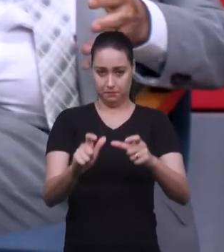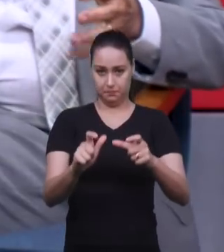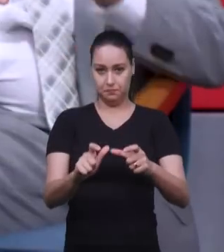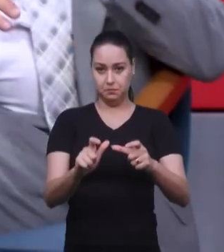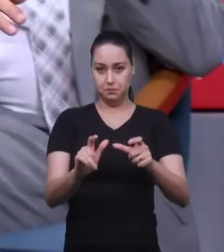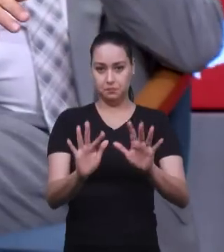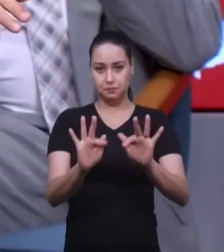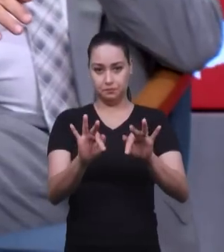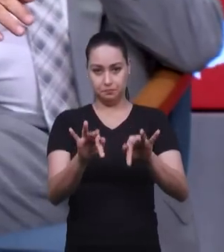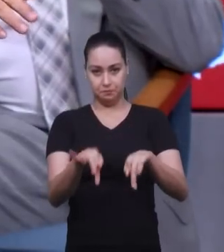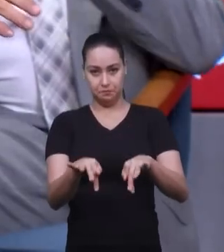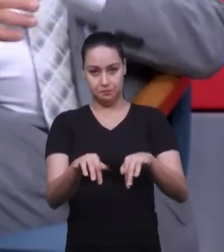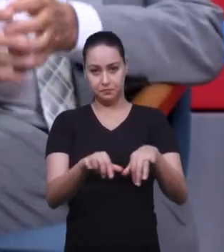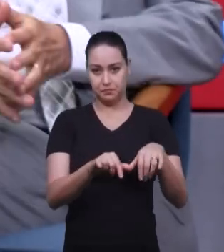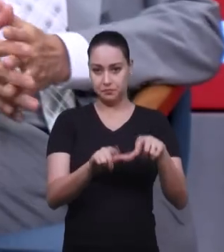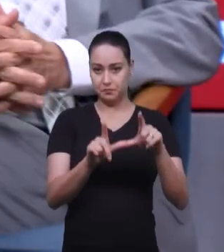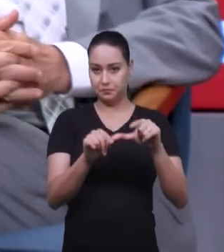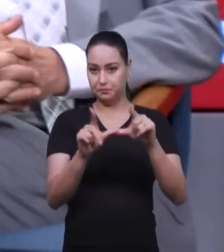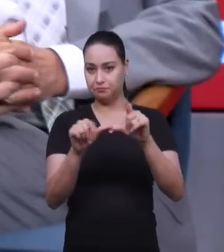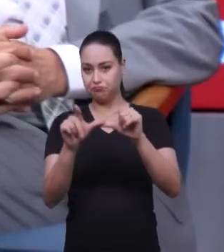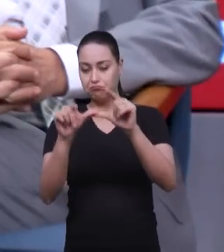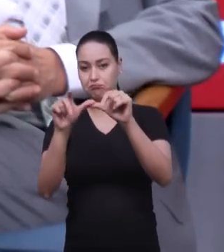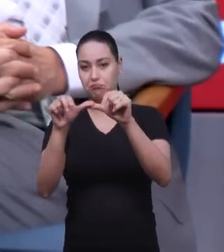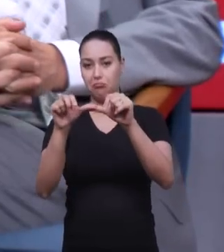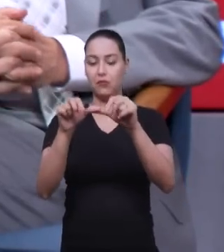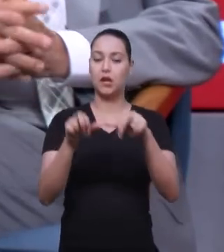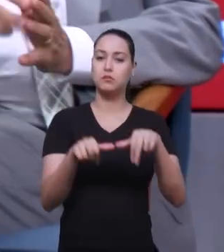encerrando aquele trajeto,